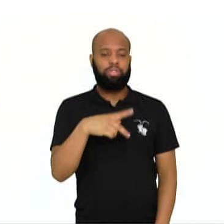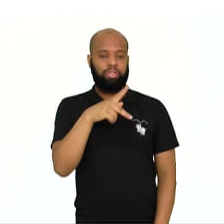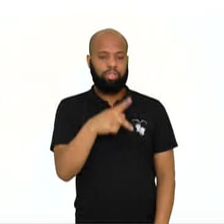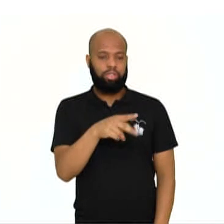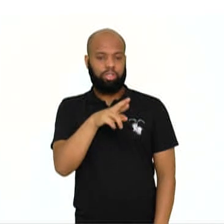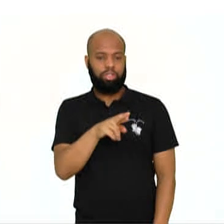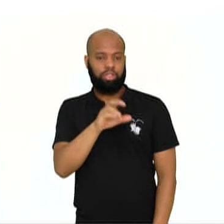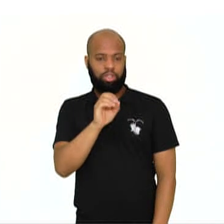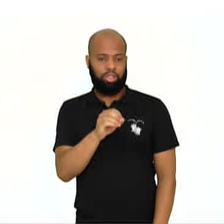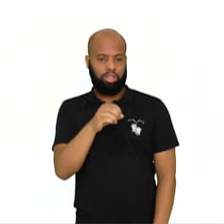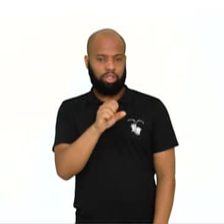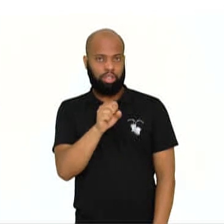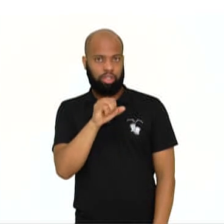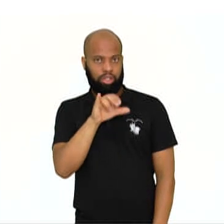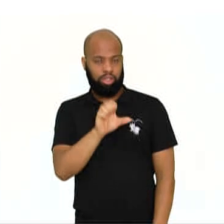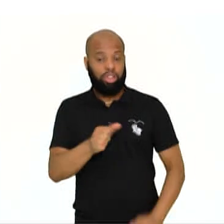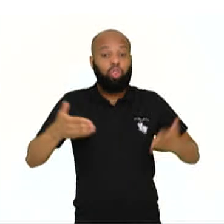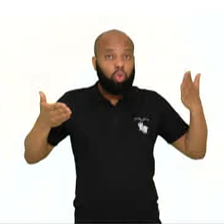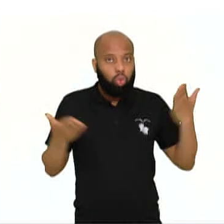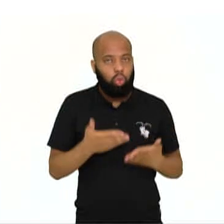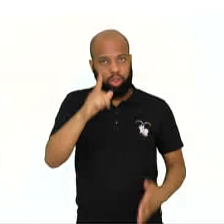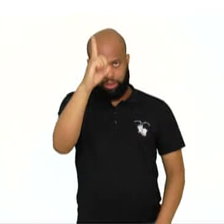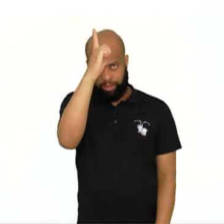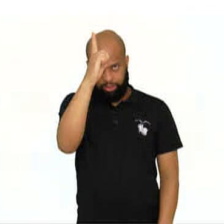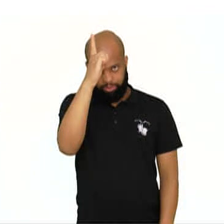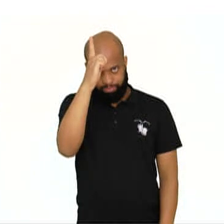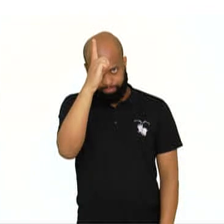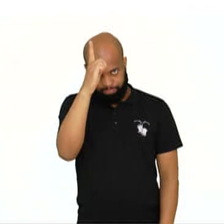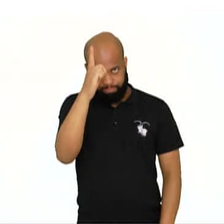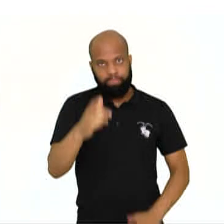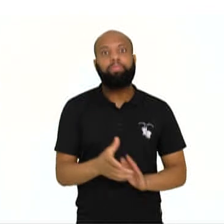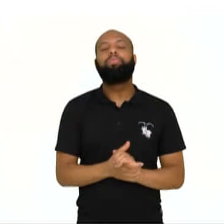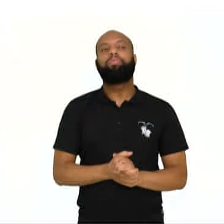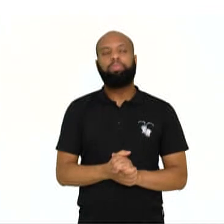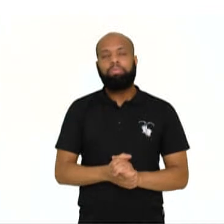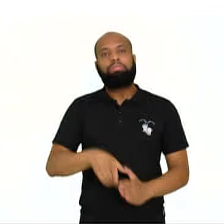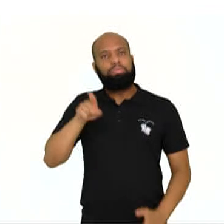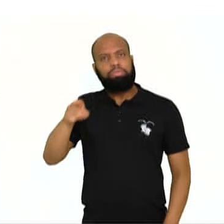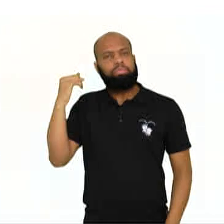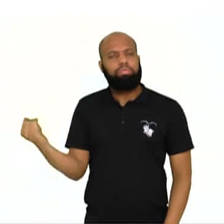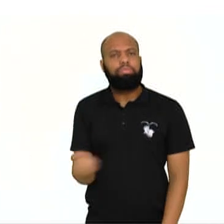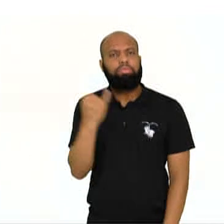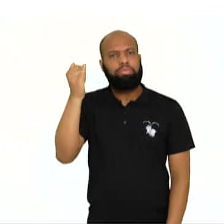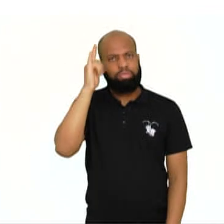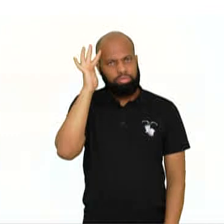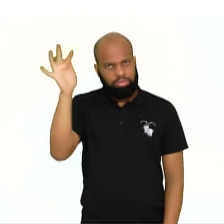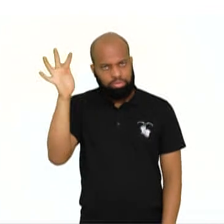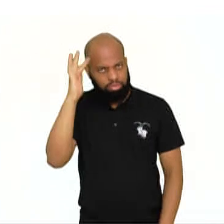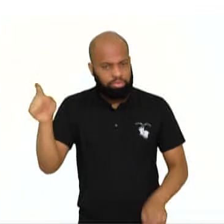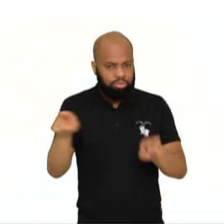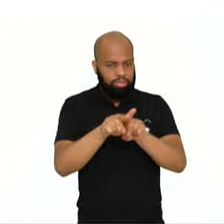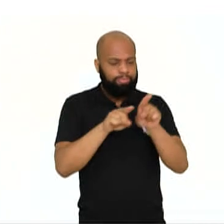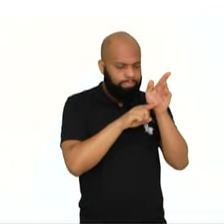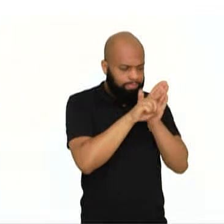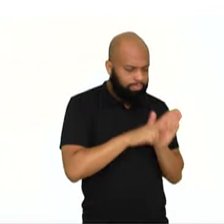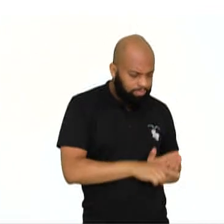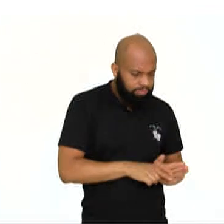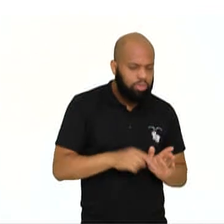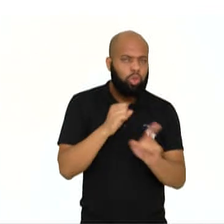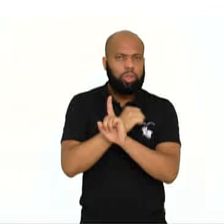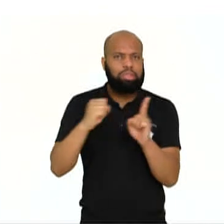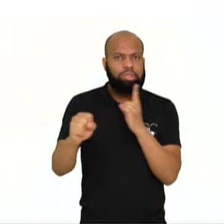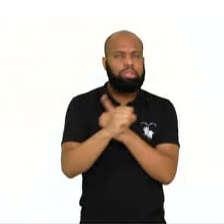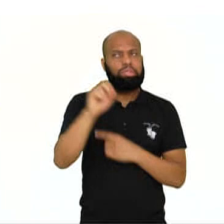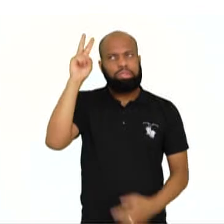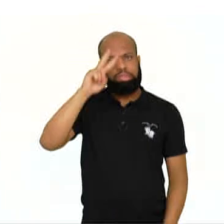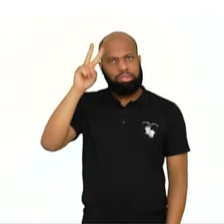ao sul da antiga Prússia, atual Alemanha. Foi um importante filósofo, cientista social,